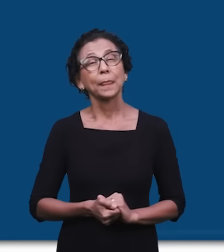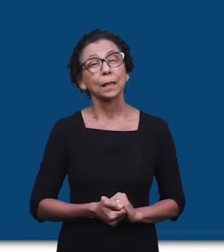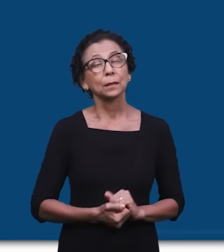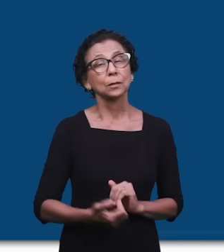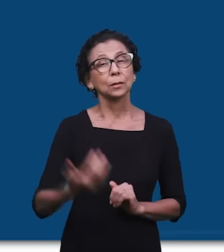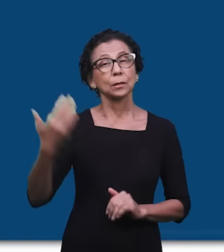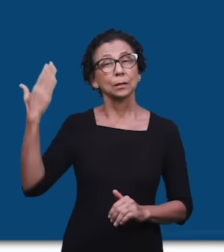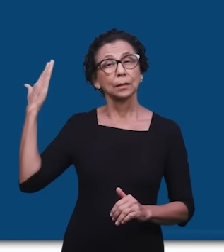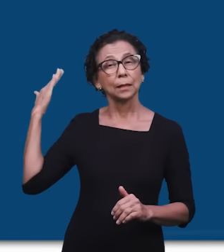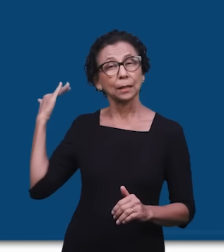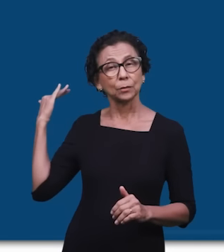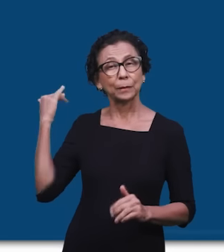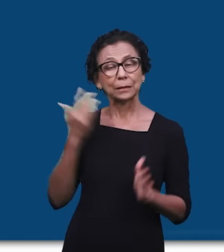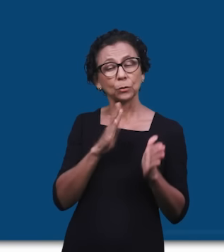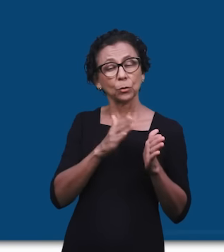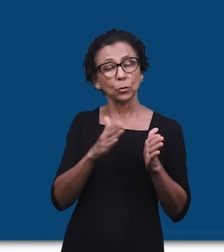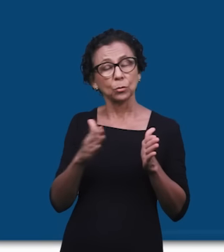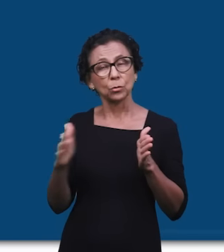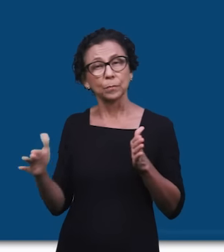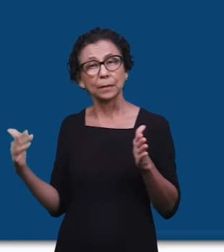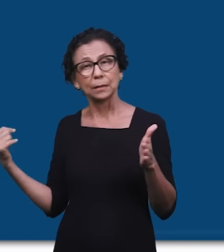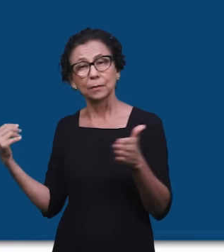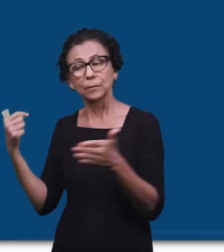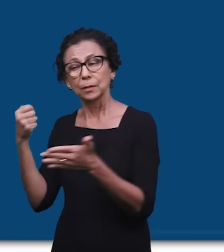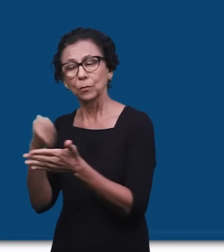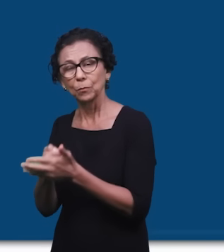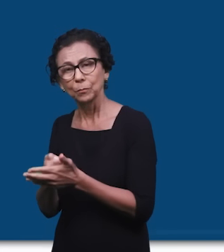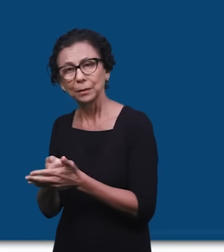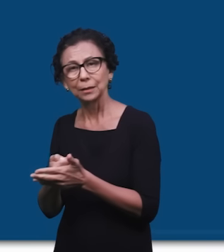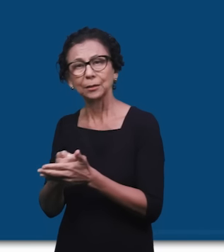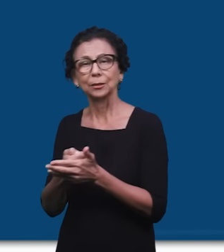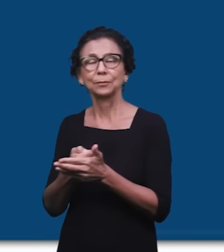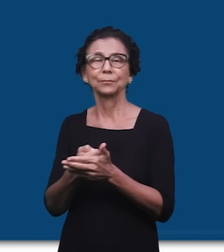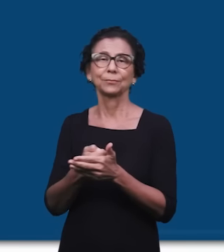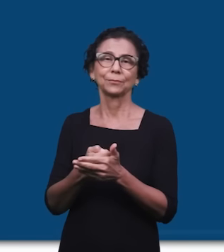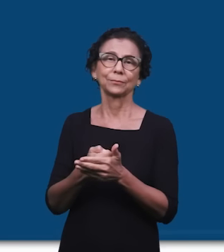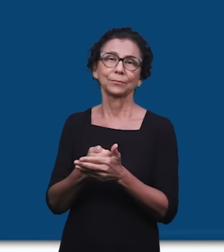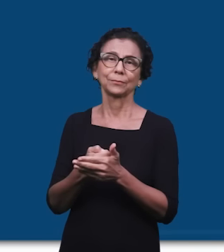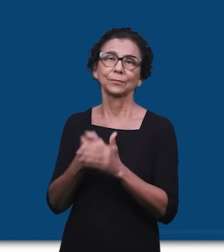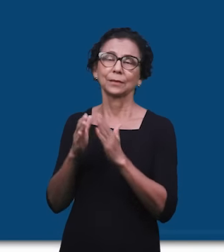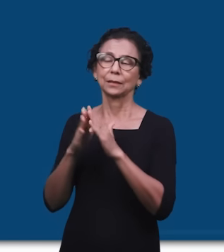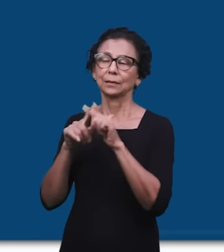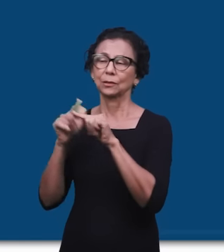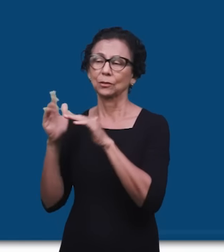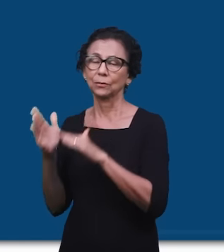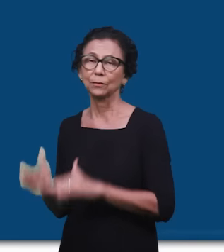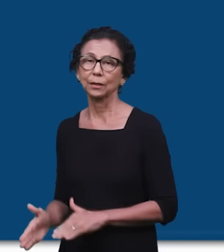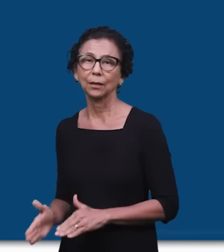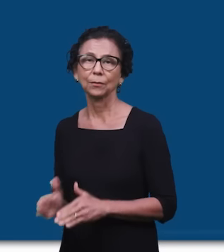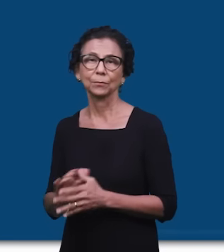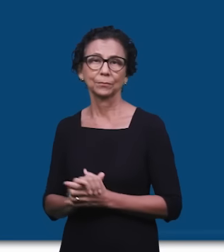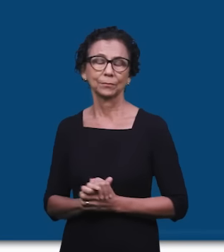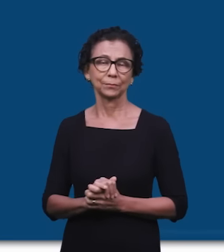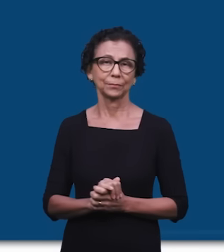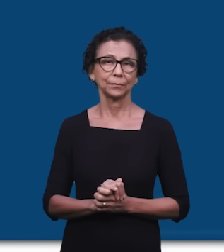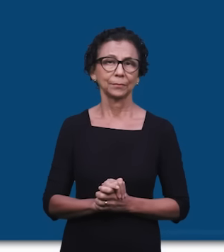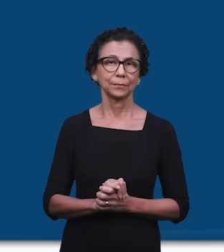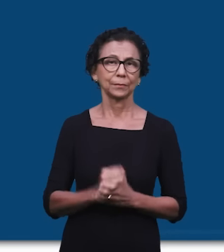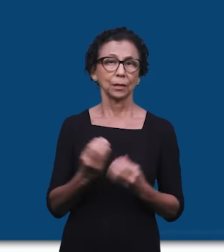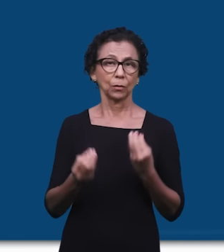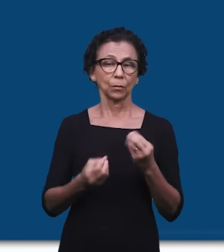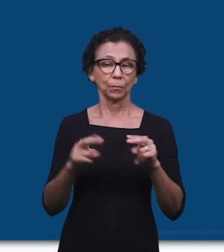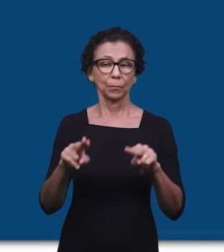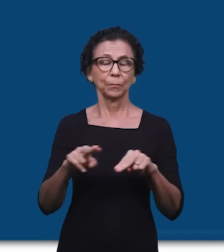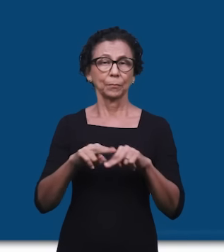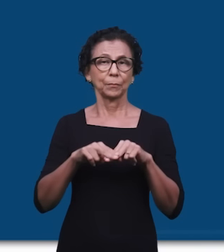Por conta do testemunho de Jesus na vida da igreja, que seria por meio do Espírito Santo. Observem que ele diz